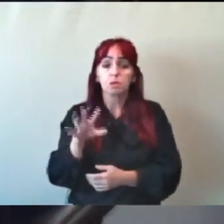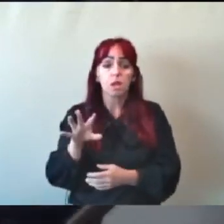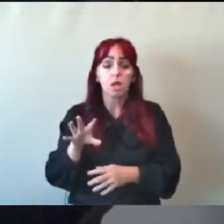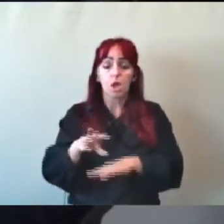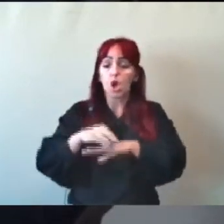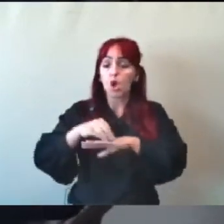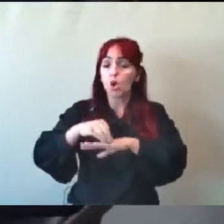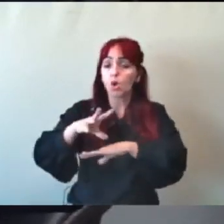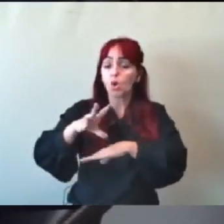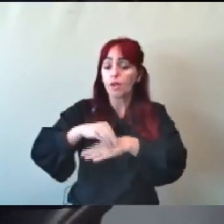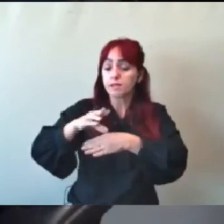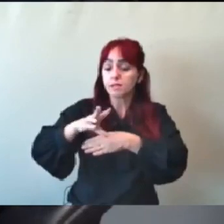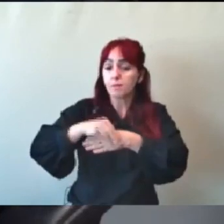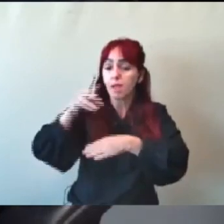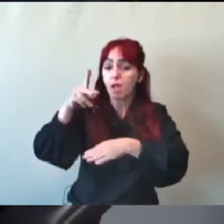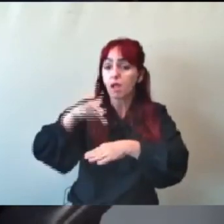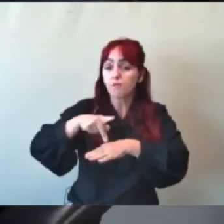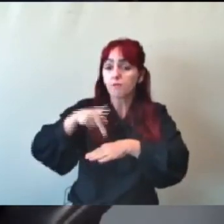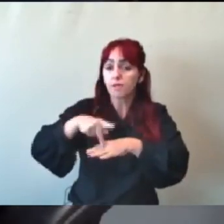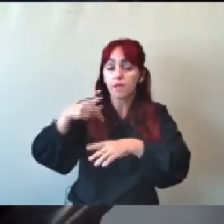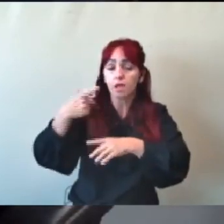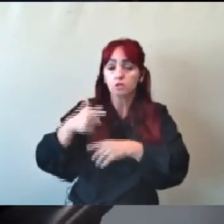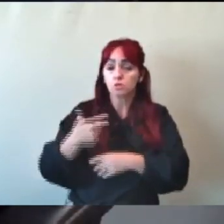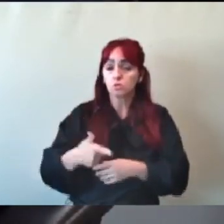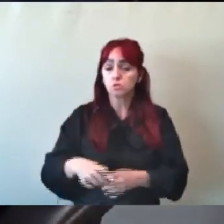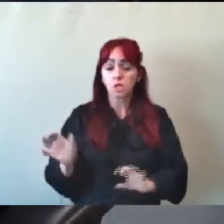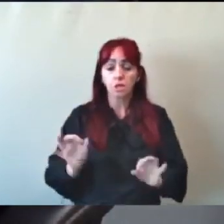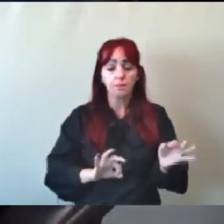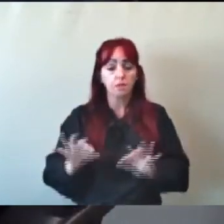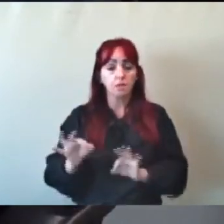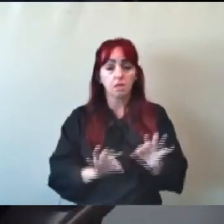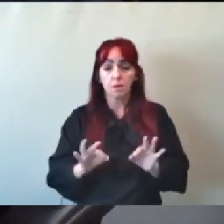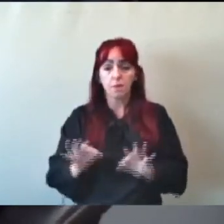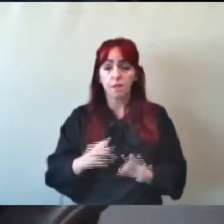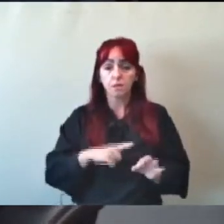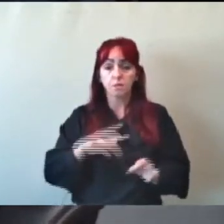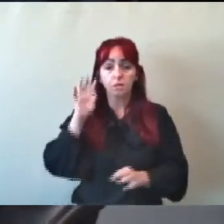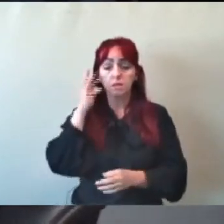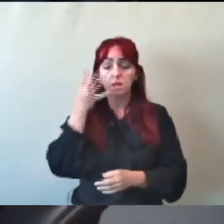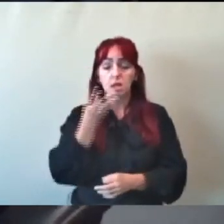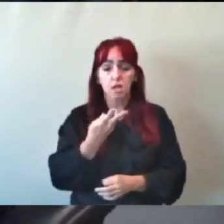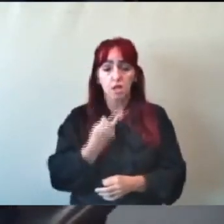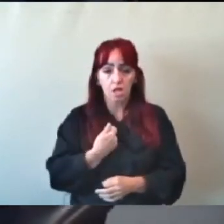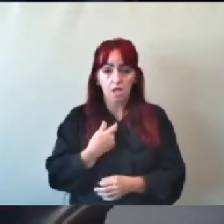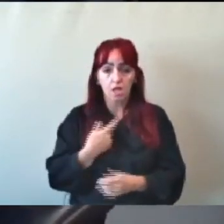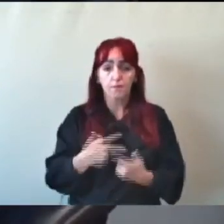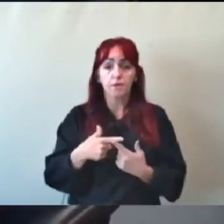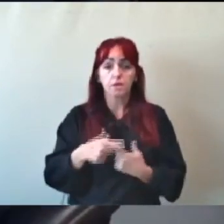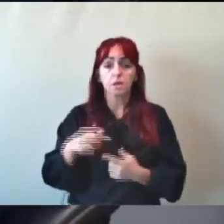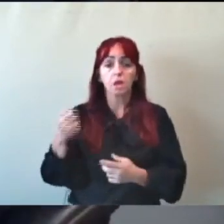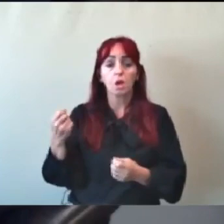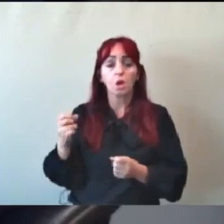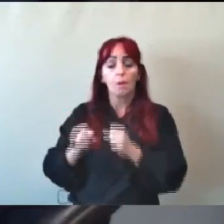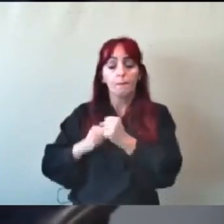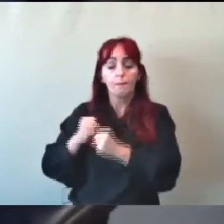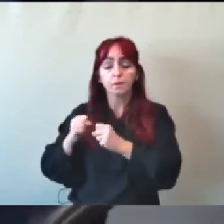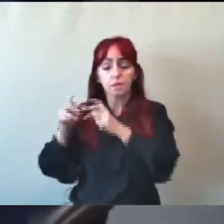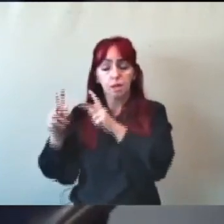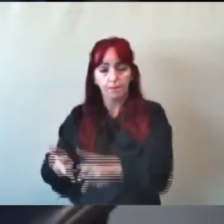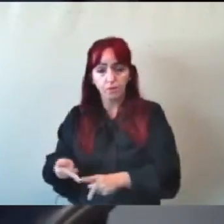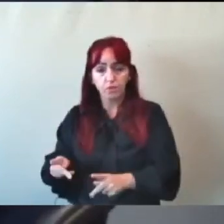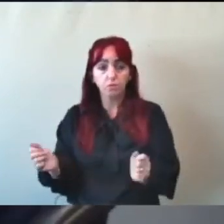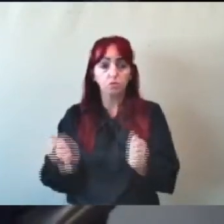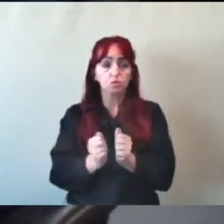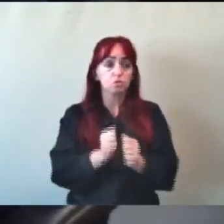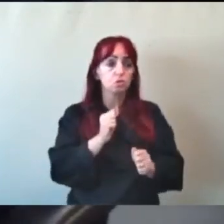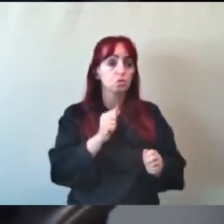situação, um planejamento, para que venha tomar decisões compatível com o poder público, com a população e com os comerciantes.